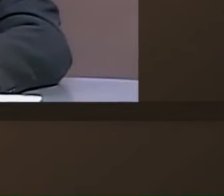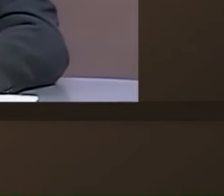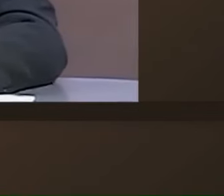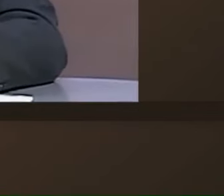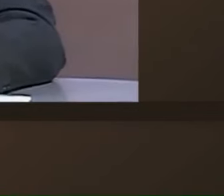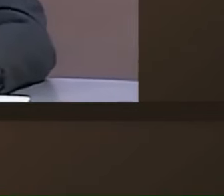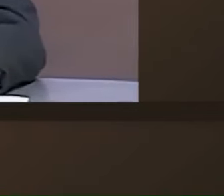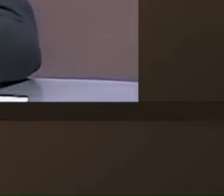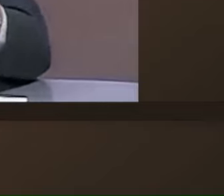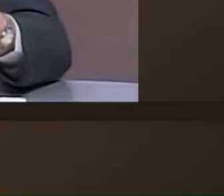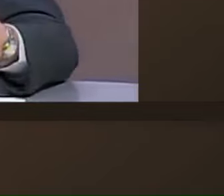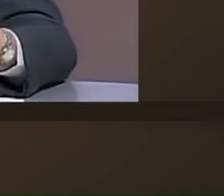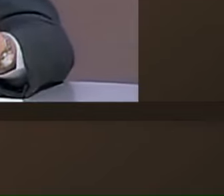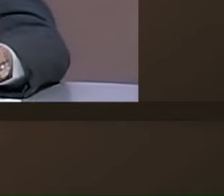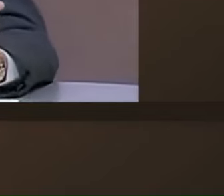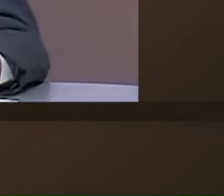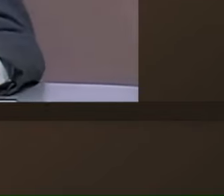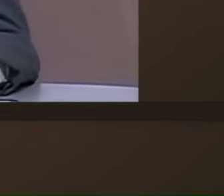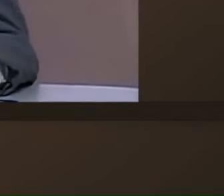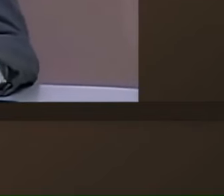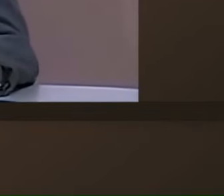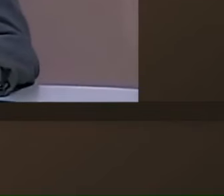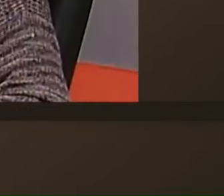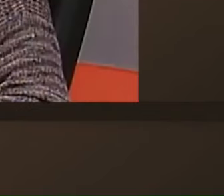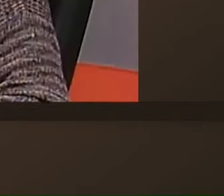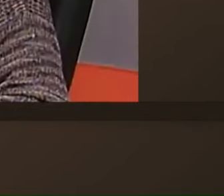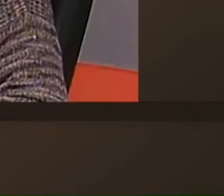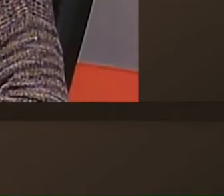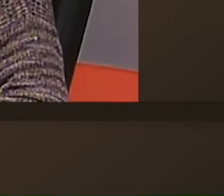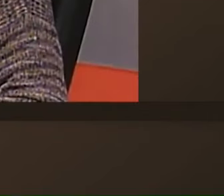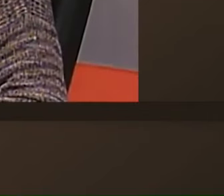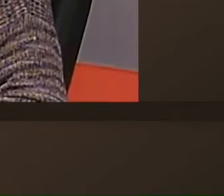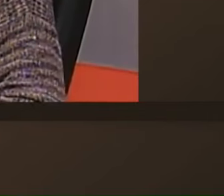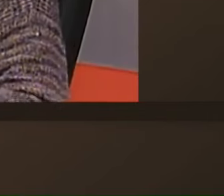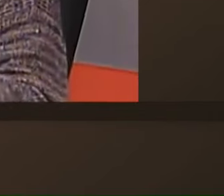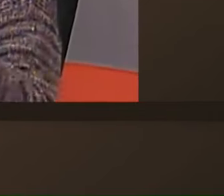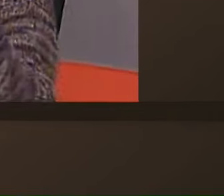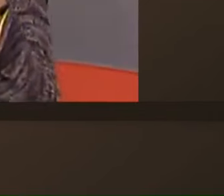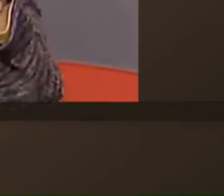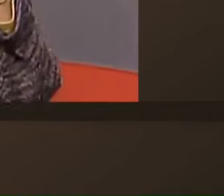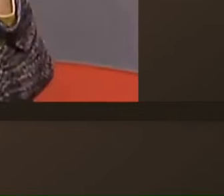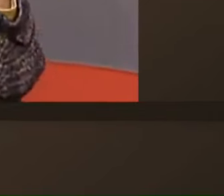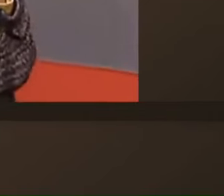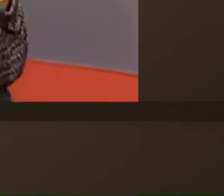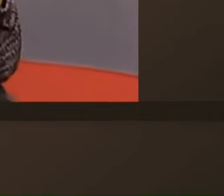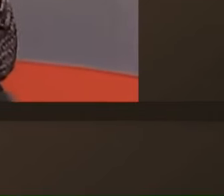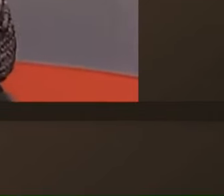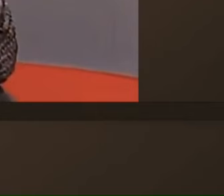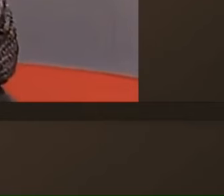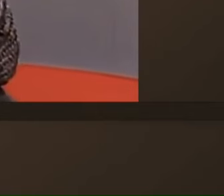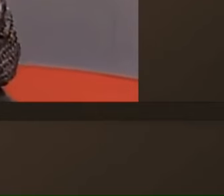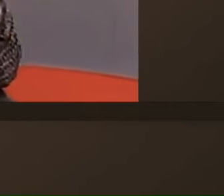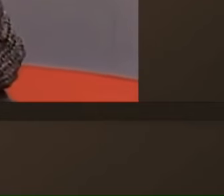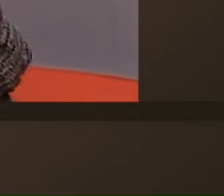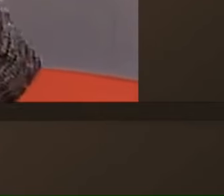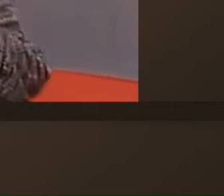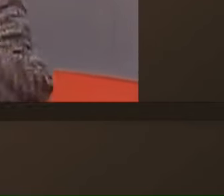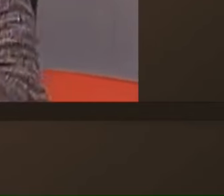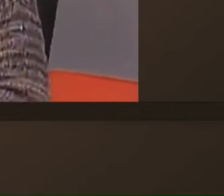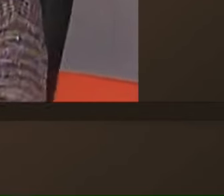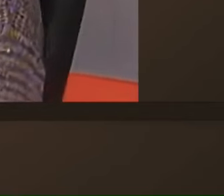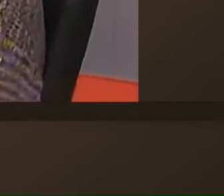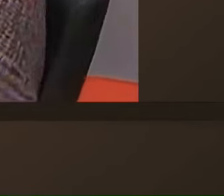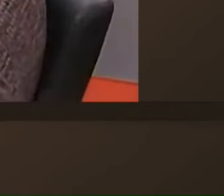em proibir. Eu acho que muitas vezes... Não, eu digo proibir dentro de você. Acho que o país precisa ser reformado, sim. Mas acho